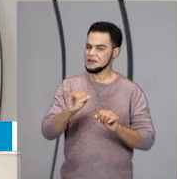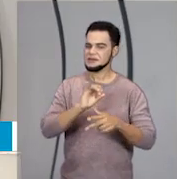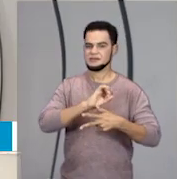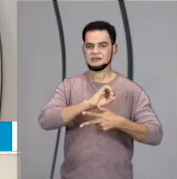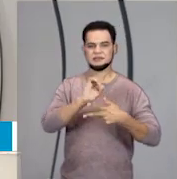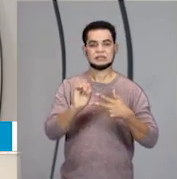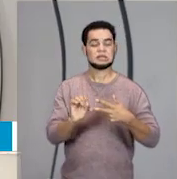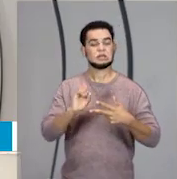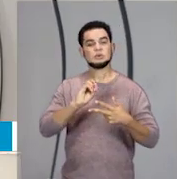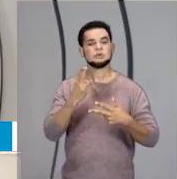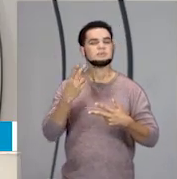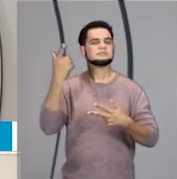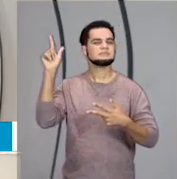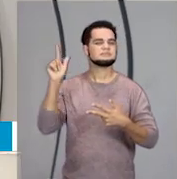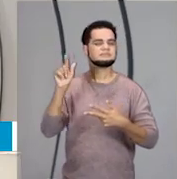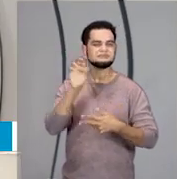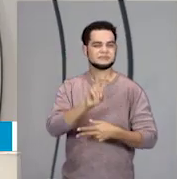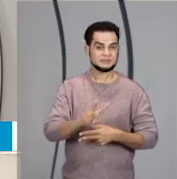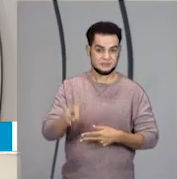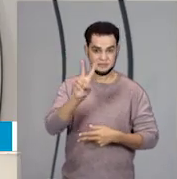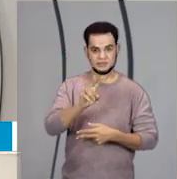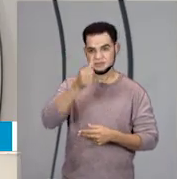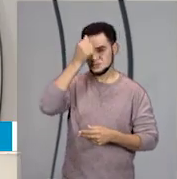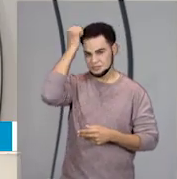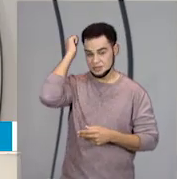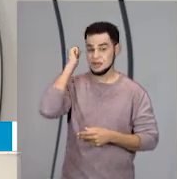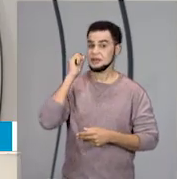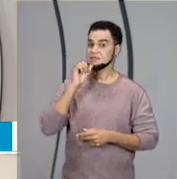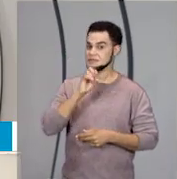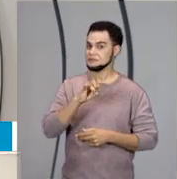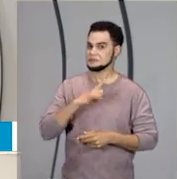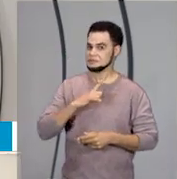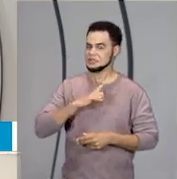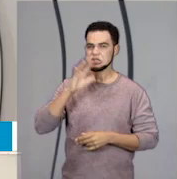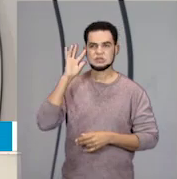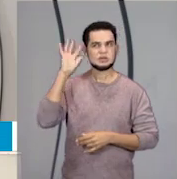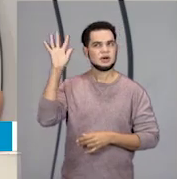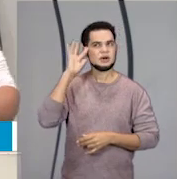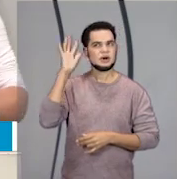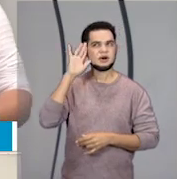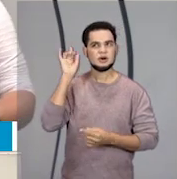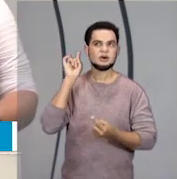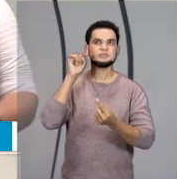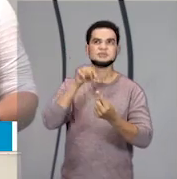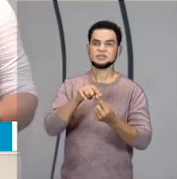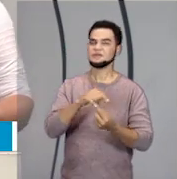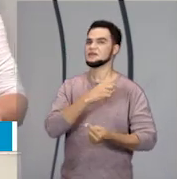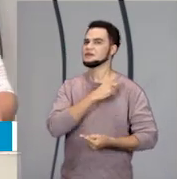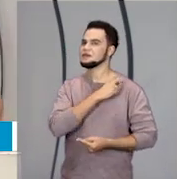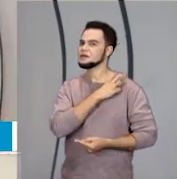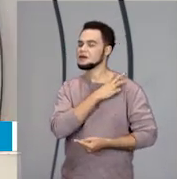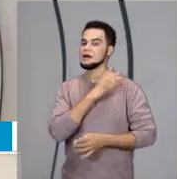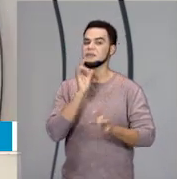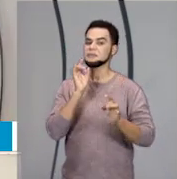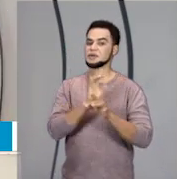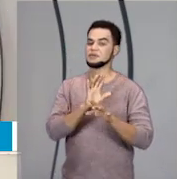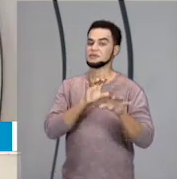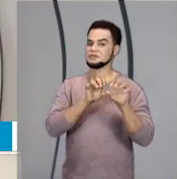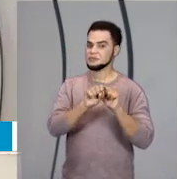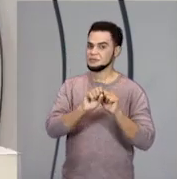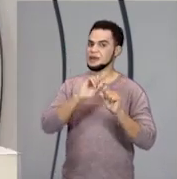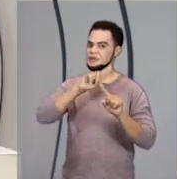qualquer outro vestibular. Para você que tem o sonho, o objetivo de sair do ensino médio e entrar